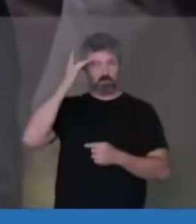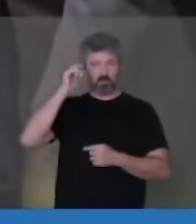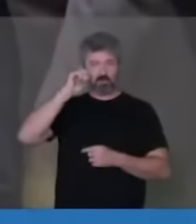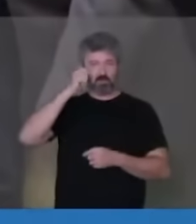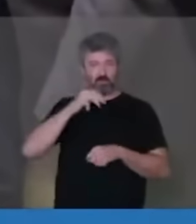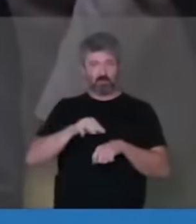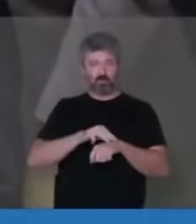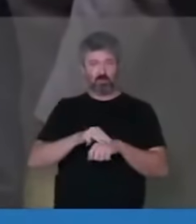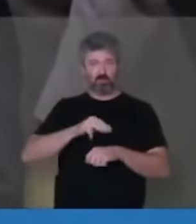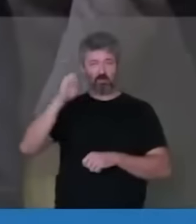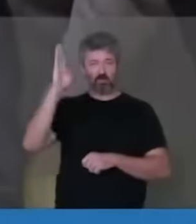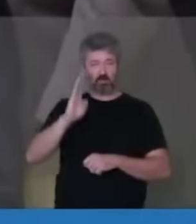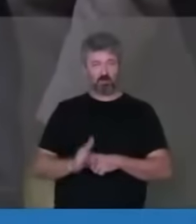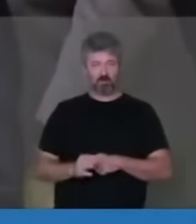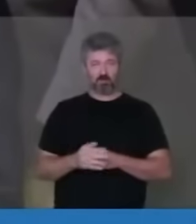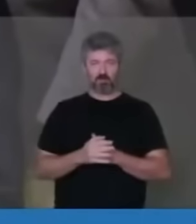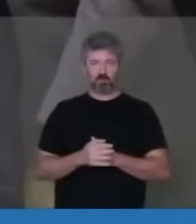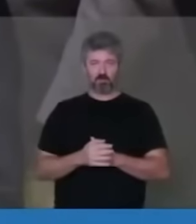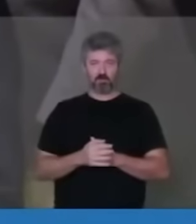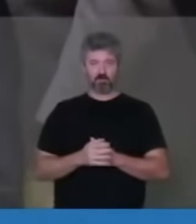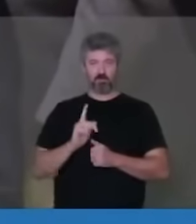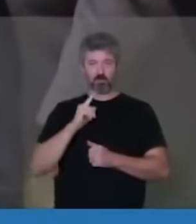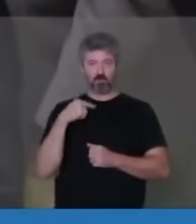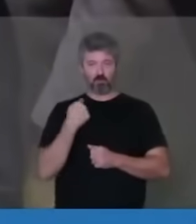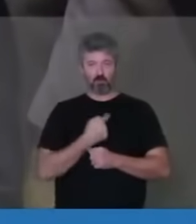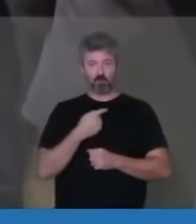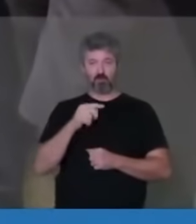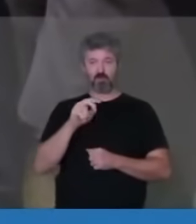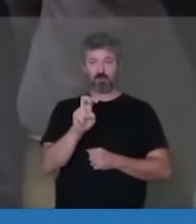pardos do Brasil. Nós somos